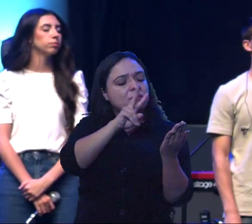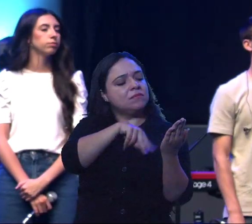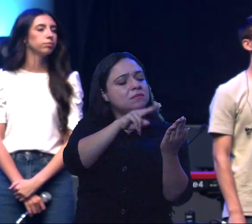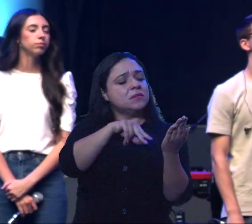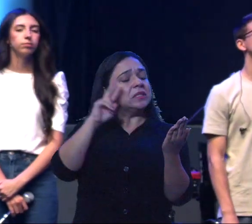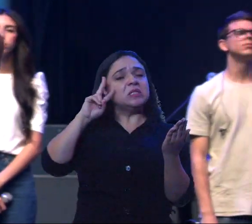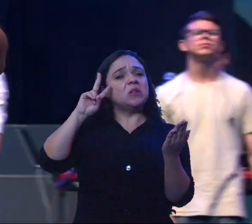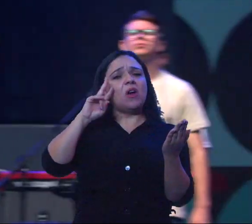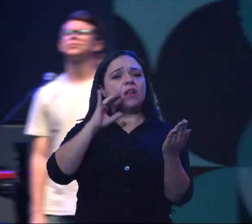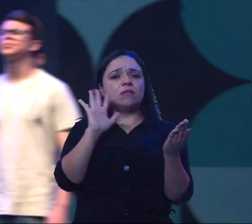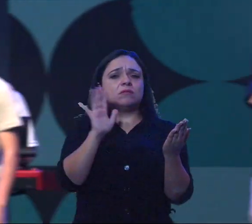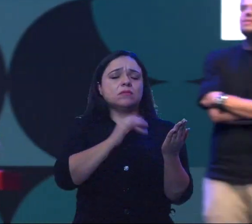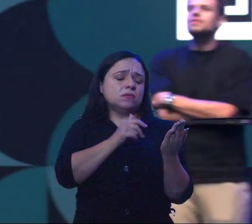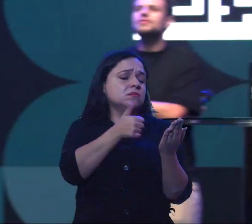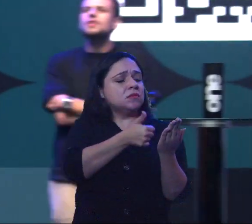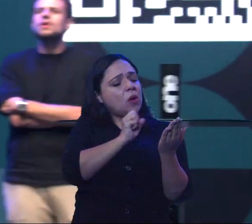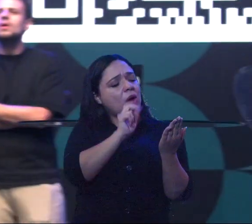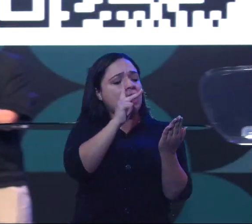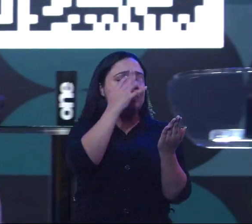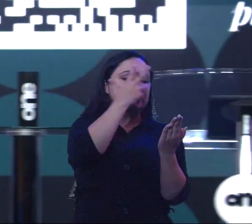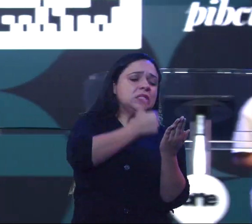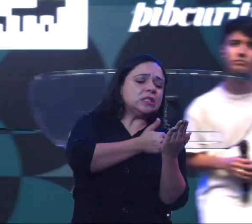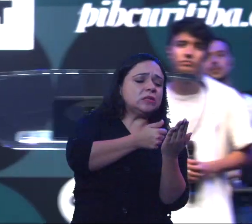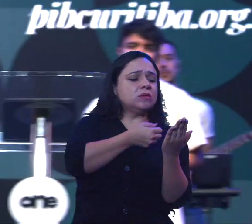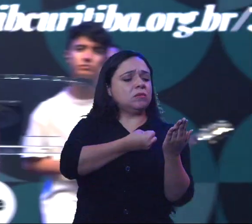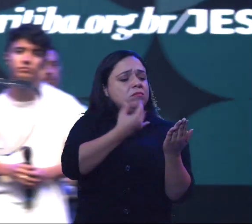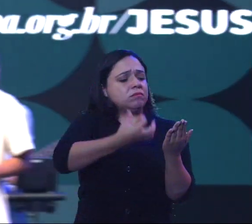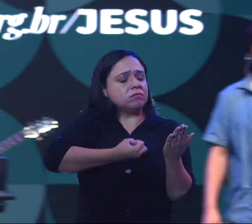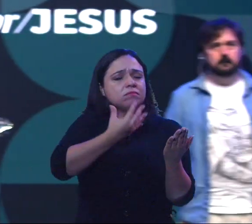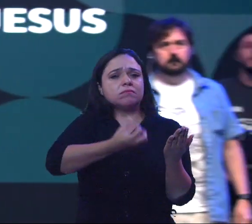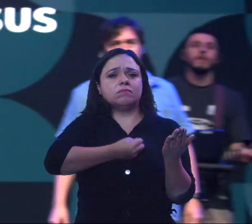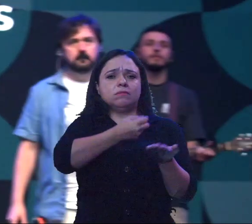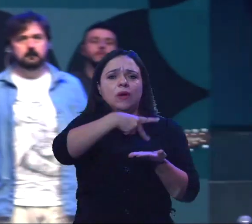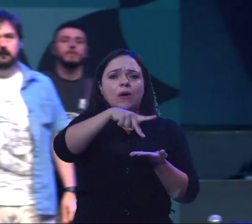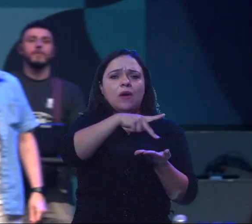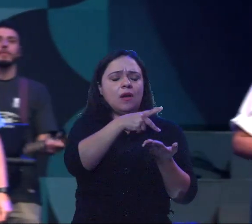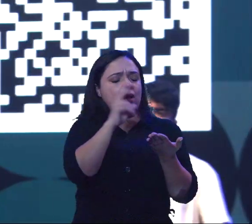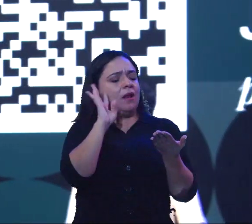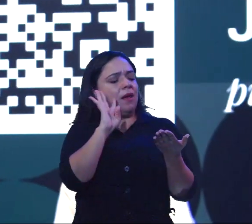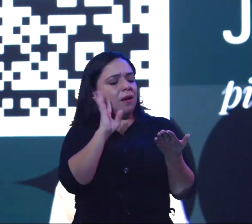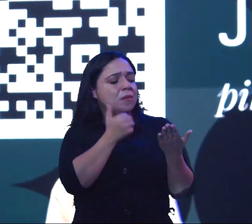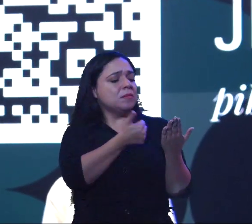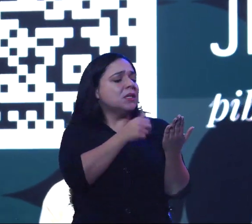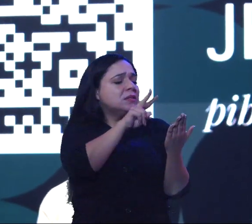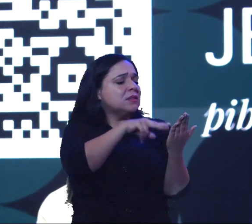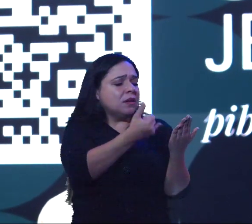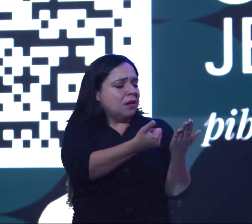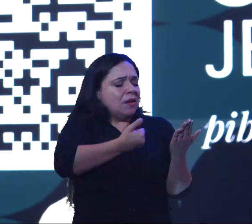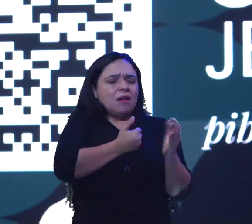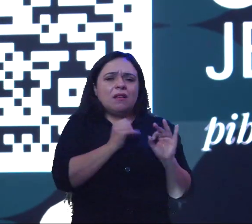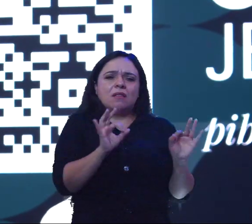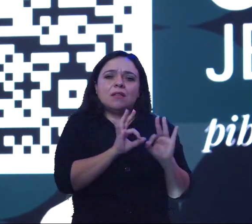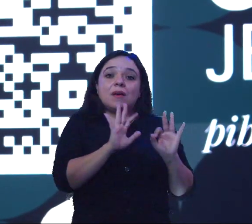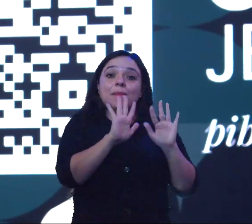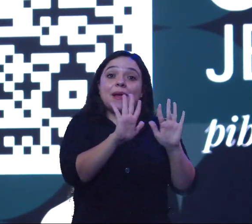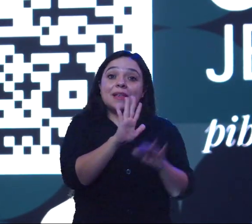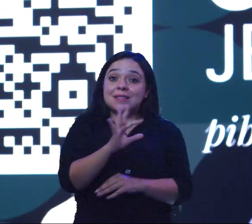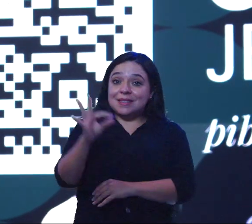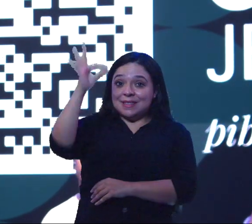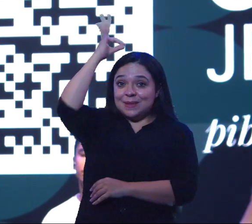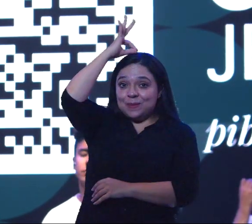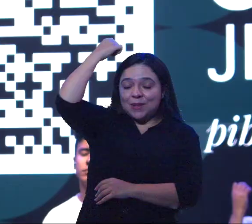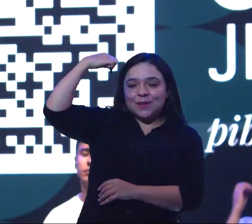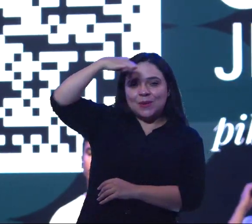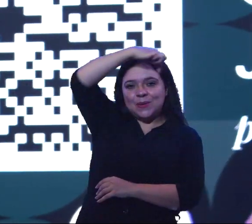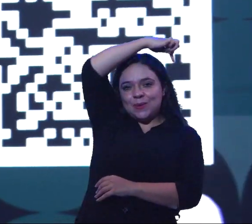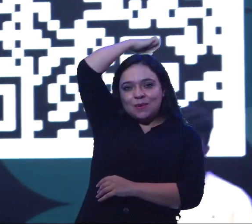livro histórico, que pode ter histórias bonitas e provérbios legais, mas não fala ao nosso coração de verdade, porque é o Espírito Santo dele, que habita dentro de